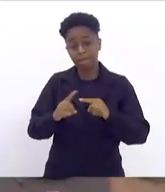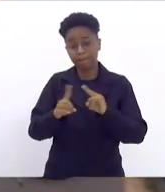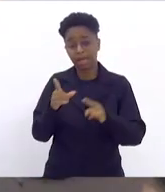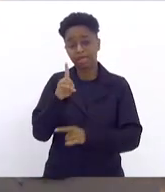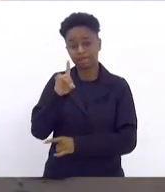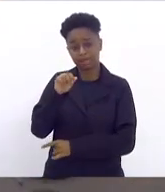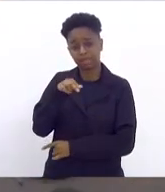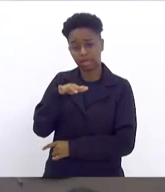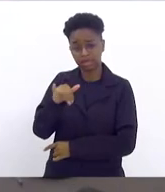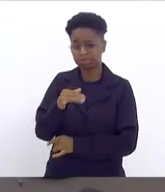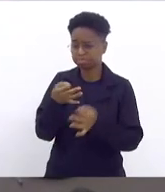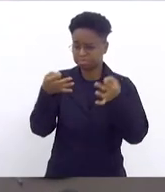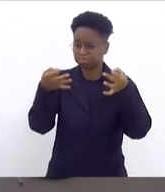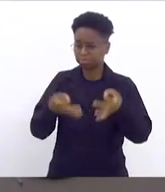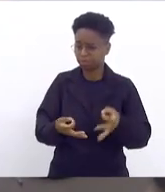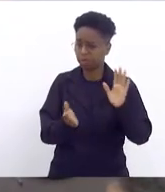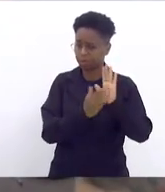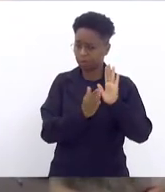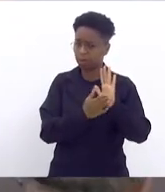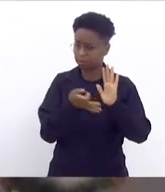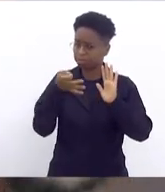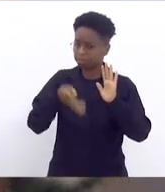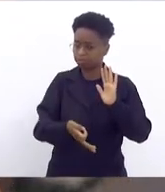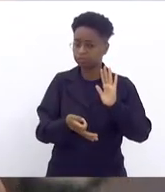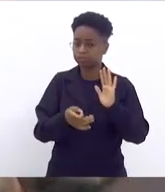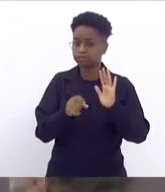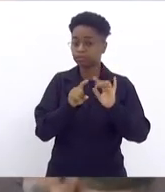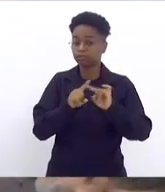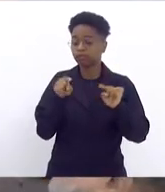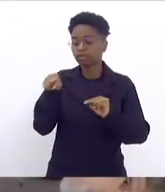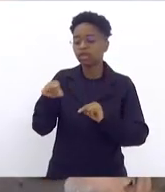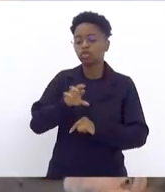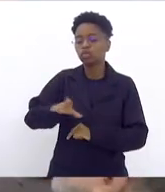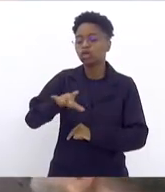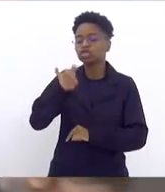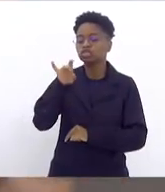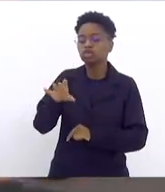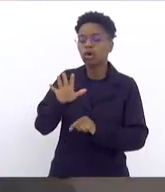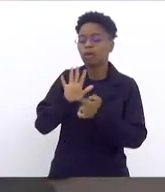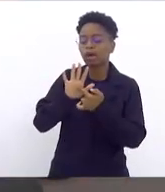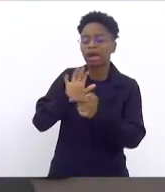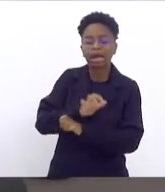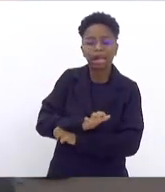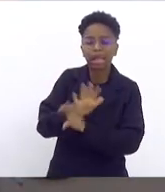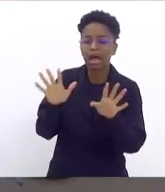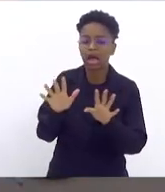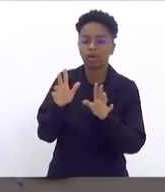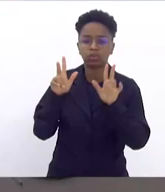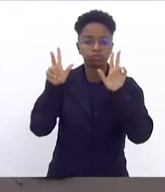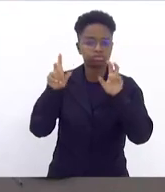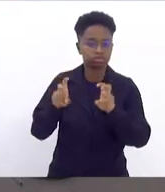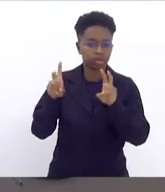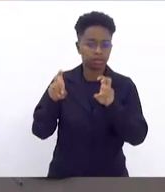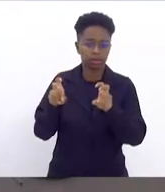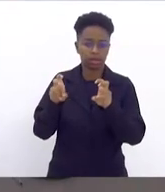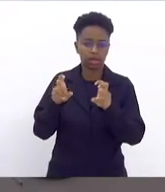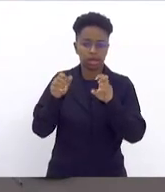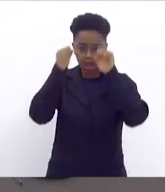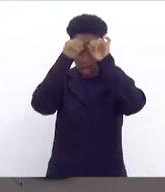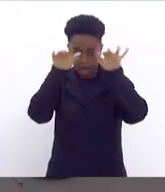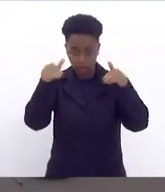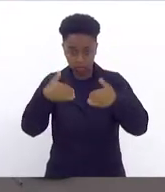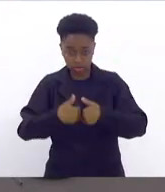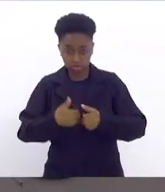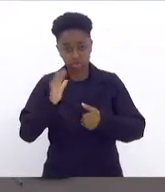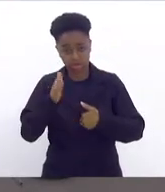muito assertiva nas suas proposições, ela não só menciona de forma clara a questão do espectro autista, como